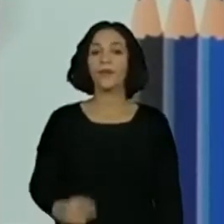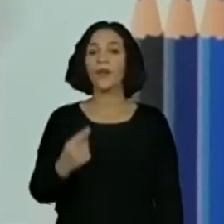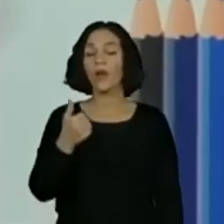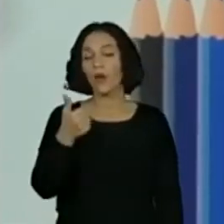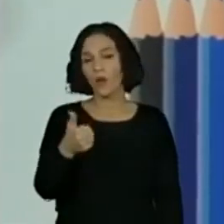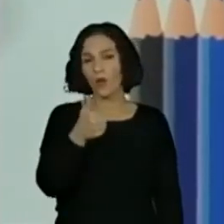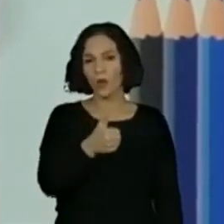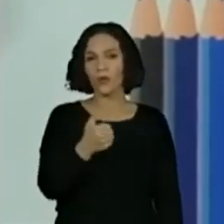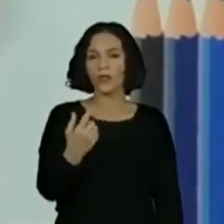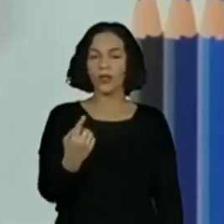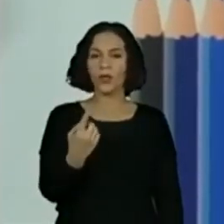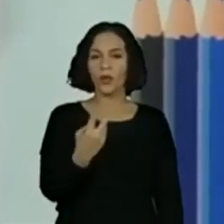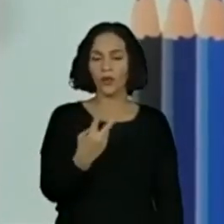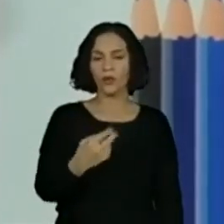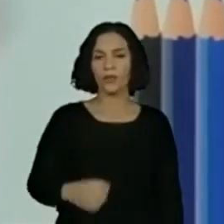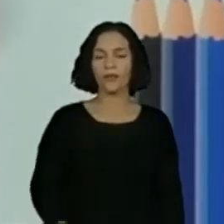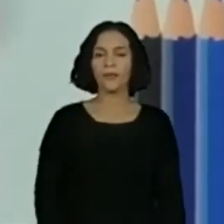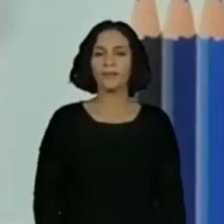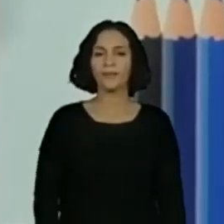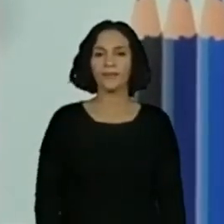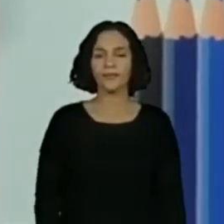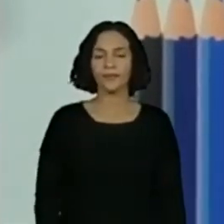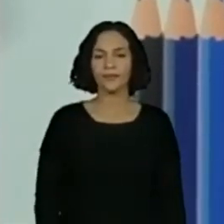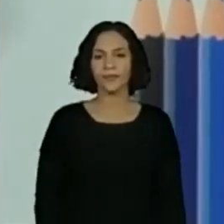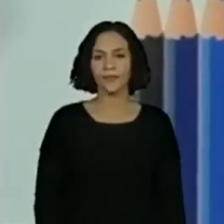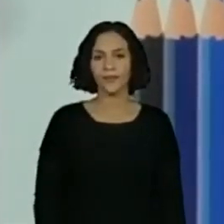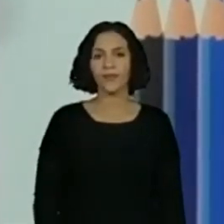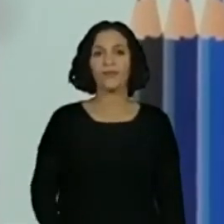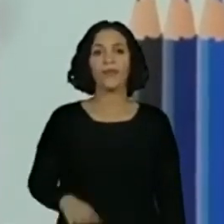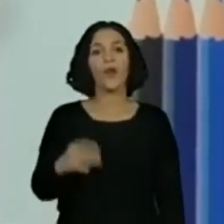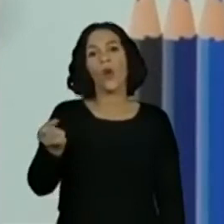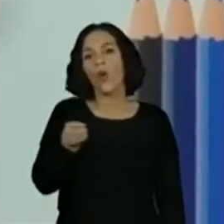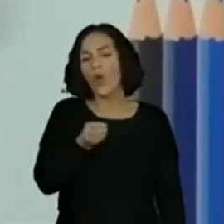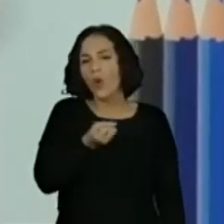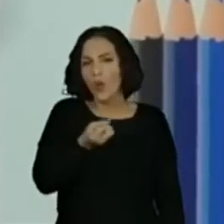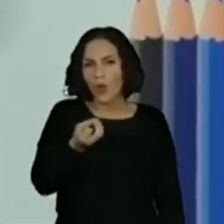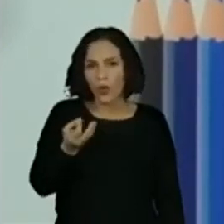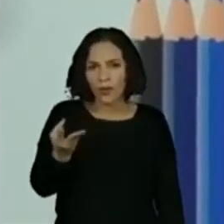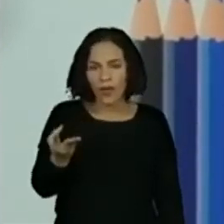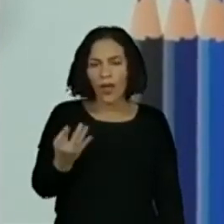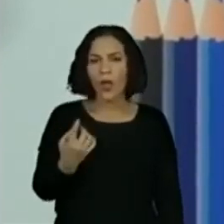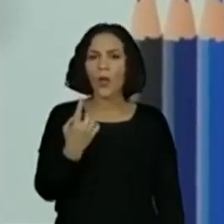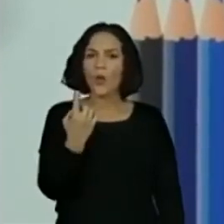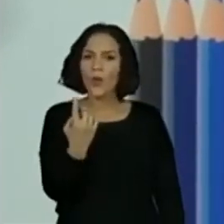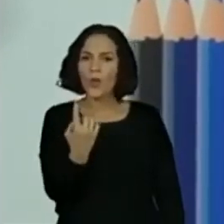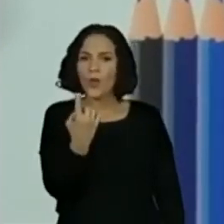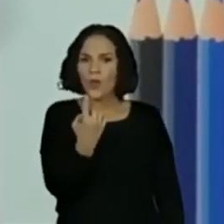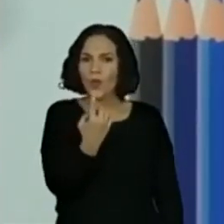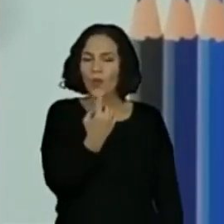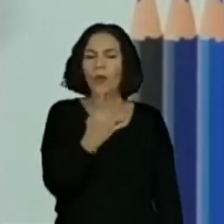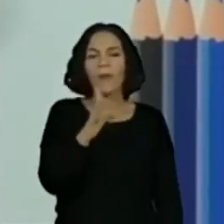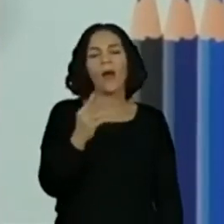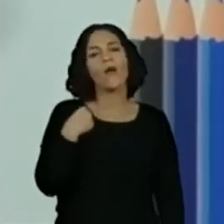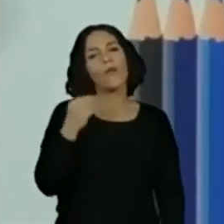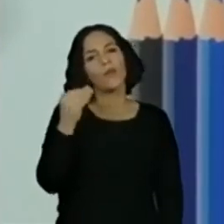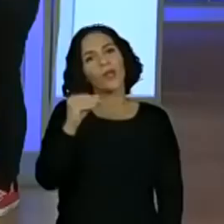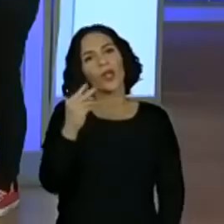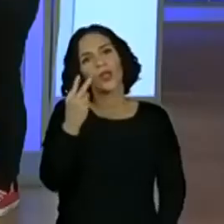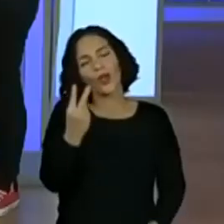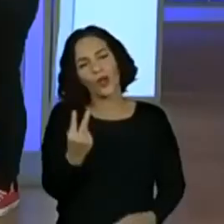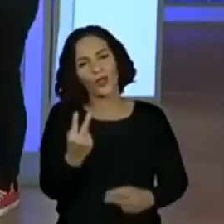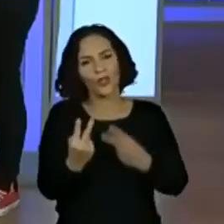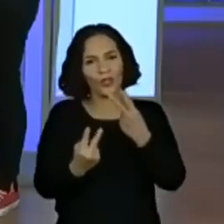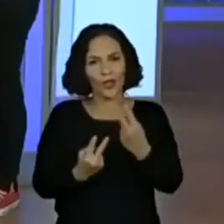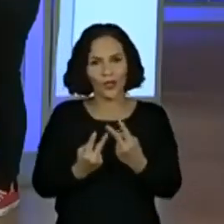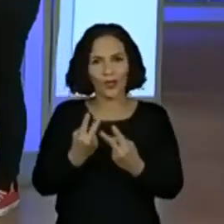11, 12. A Pro fez a contagem de 1 em 1, mas fez a marcação do 2